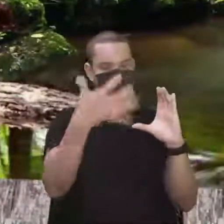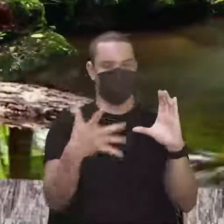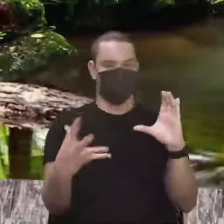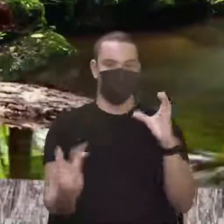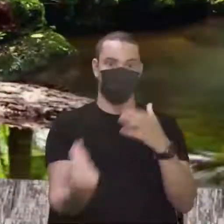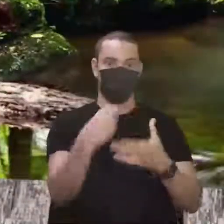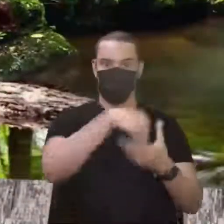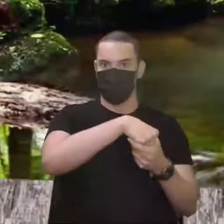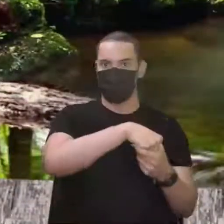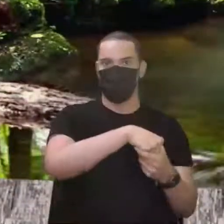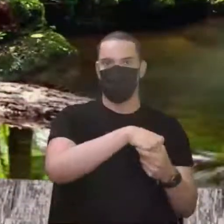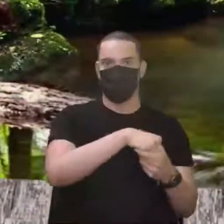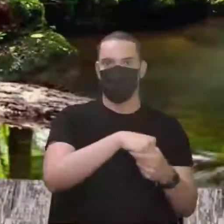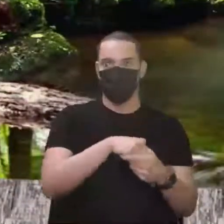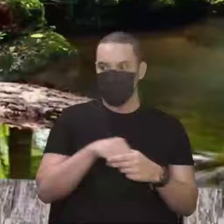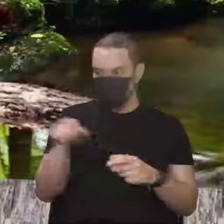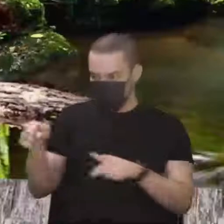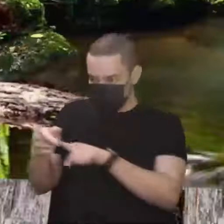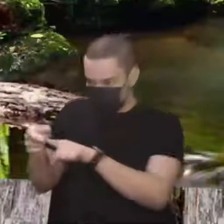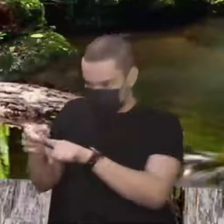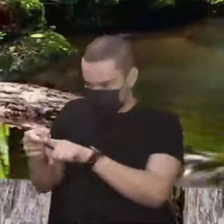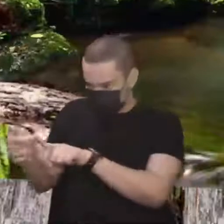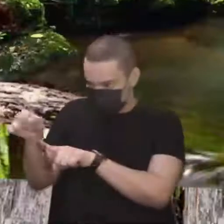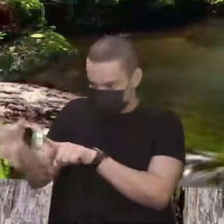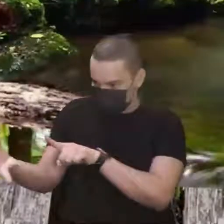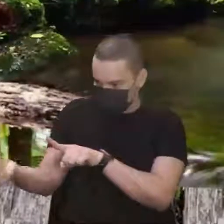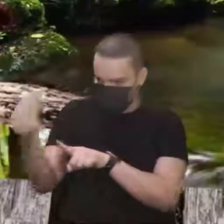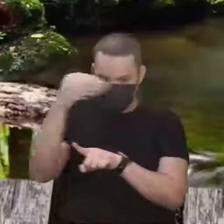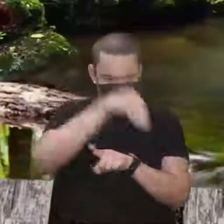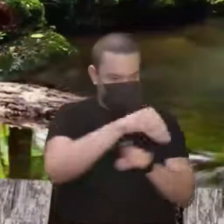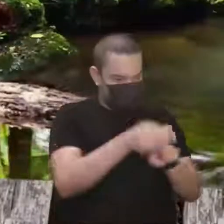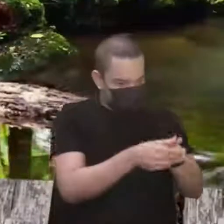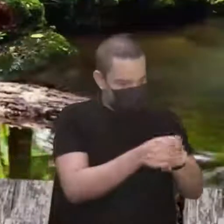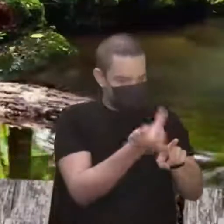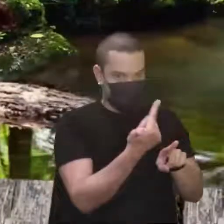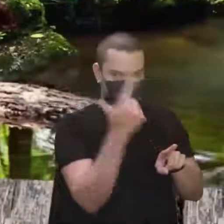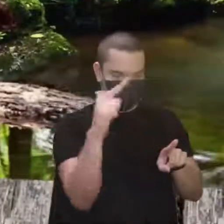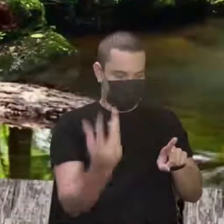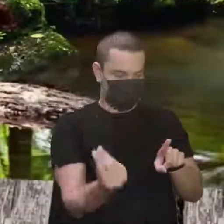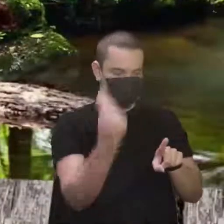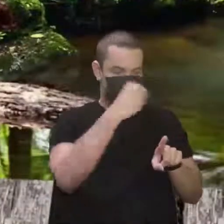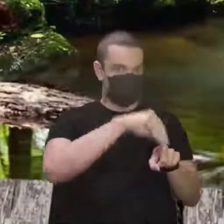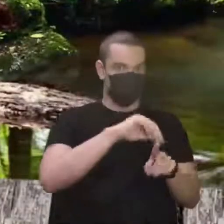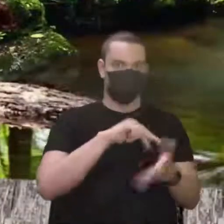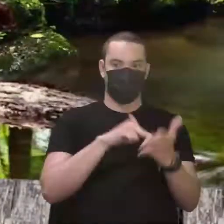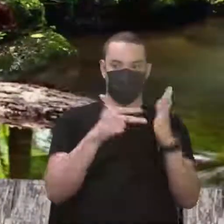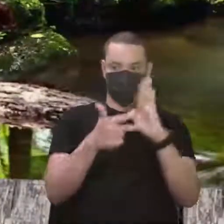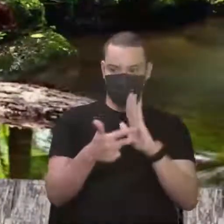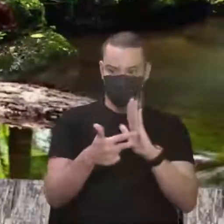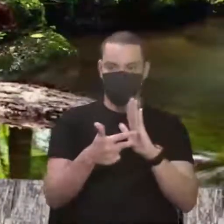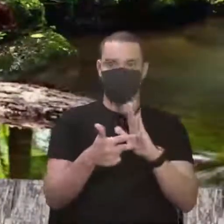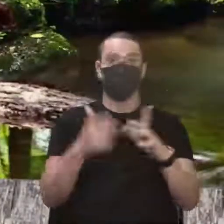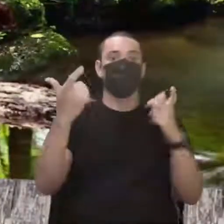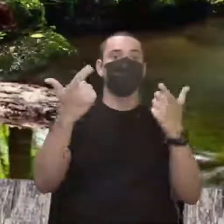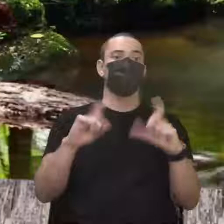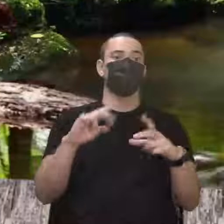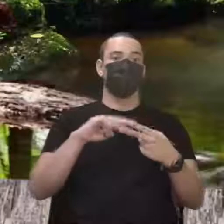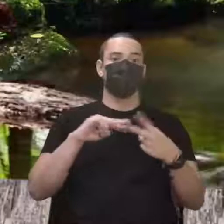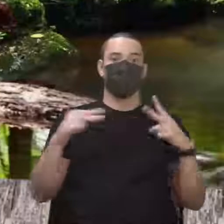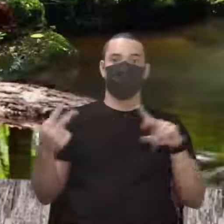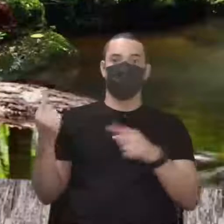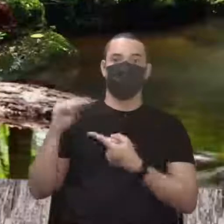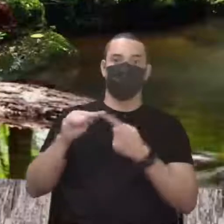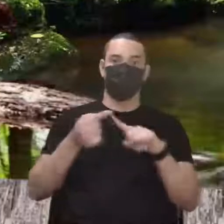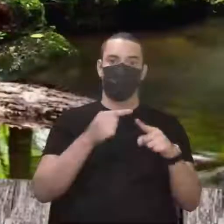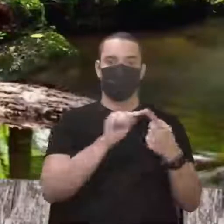externa, não estava presente nesse indivíduo e agora foi incorporada. É isso que é a questão do transgênico, tá bom? E aonde entra o DNA